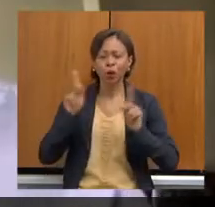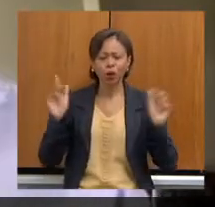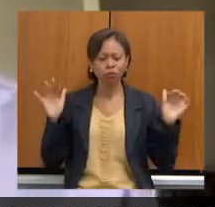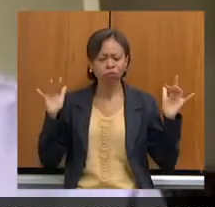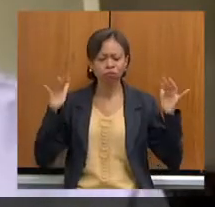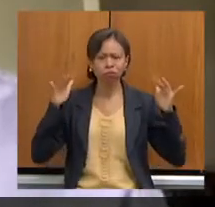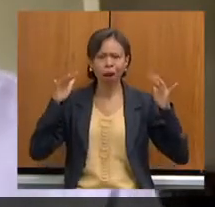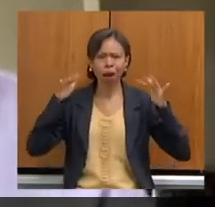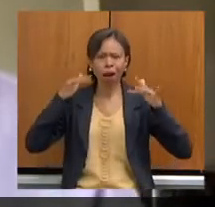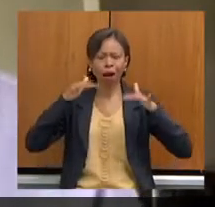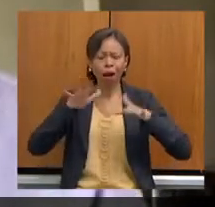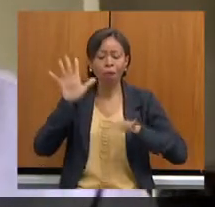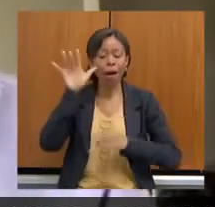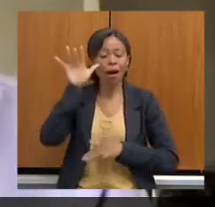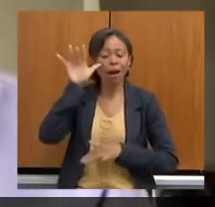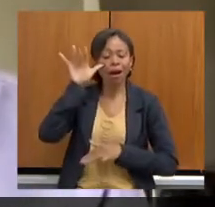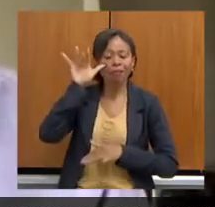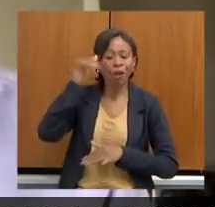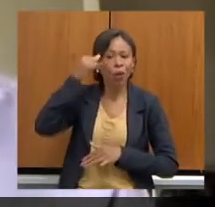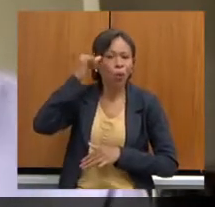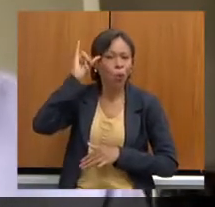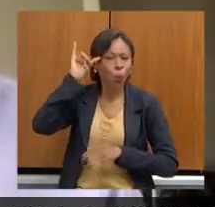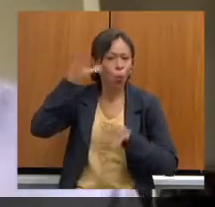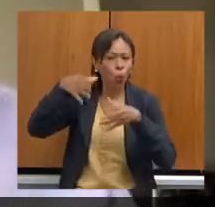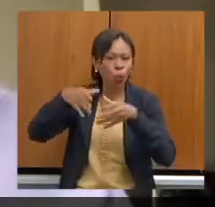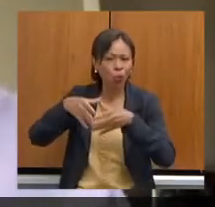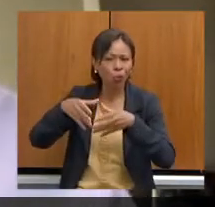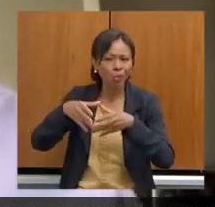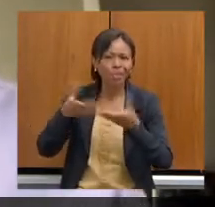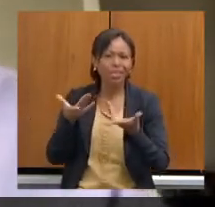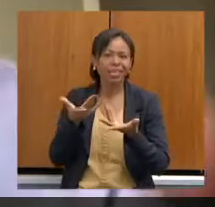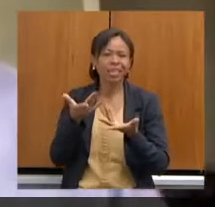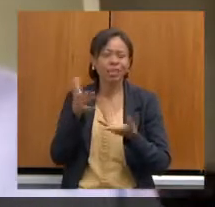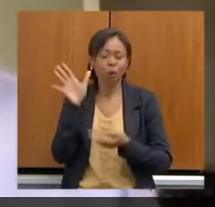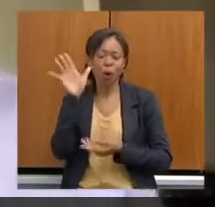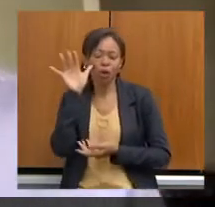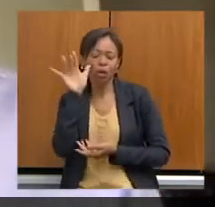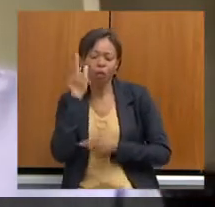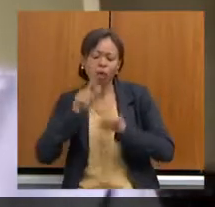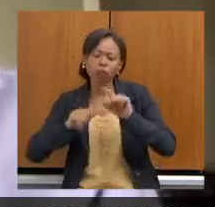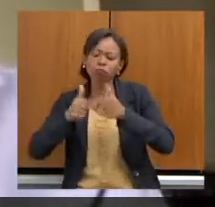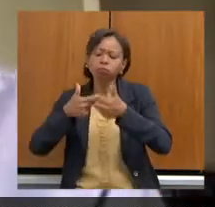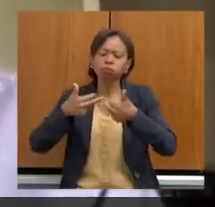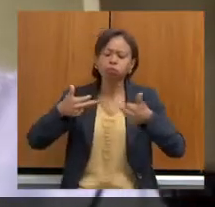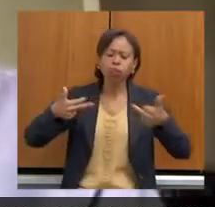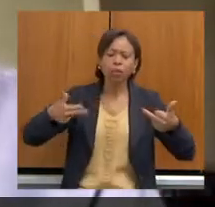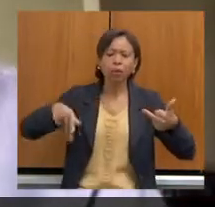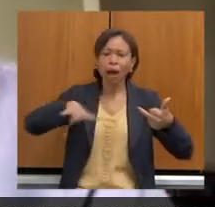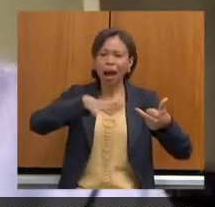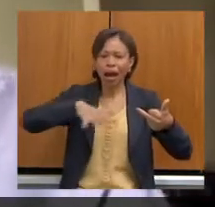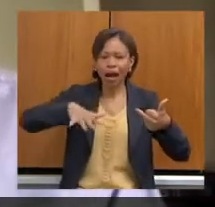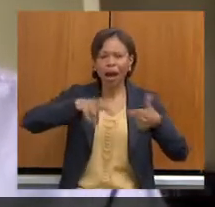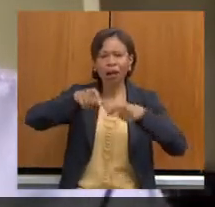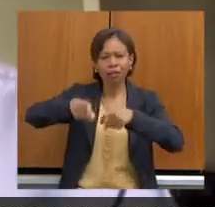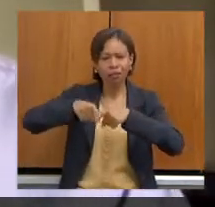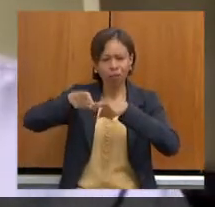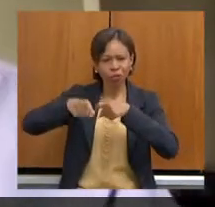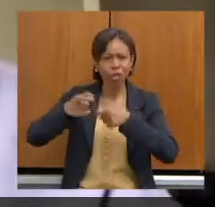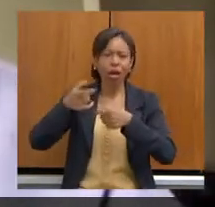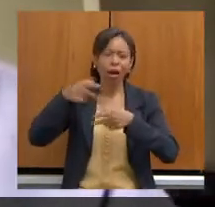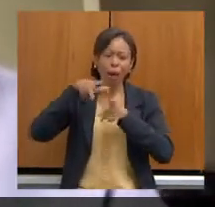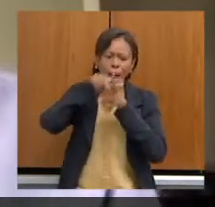jogado para ver o produto da agricultura da região